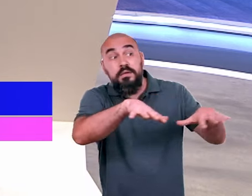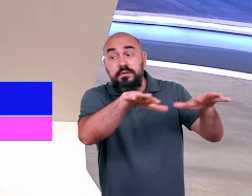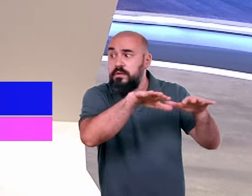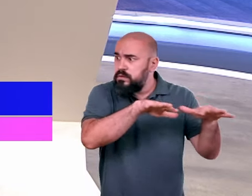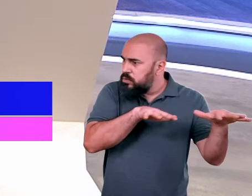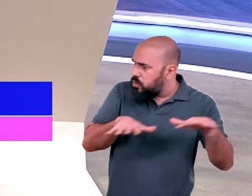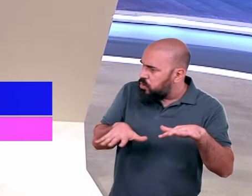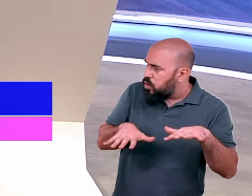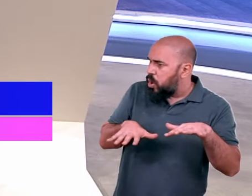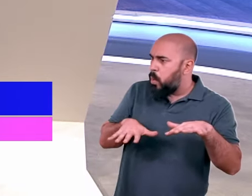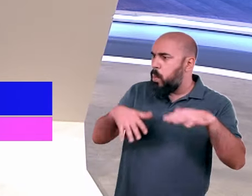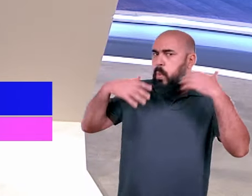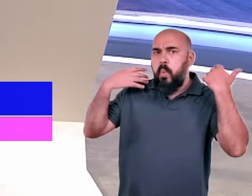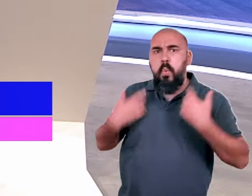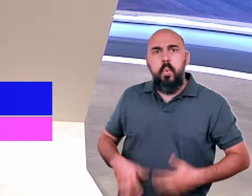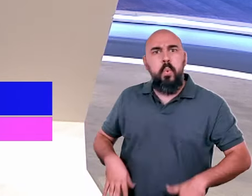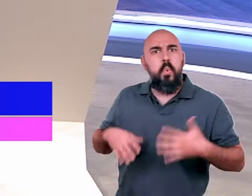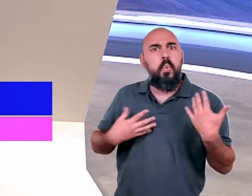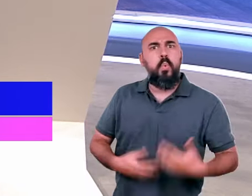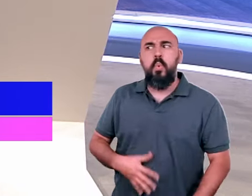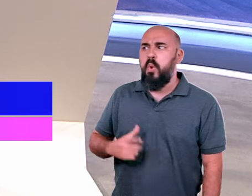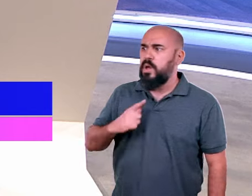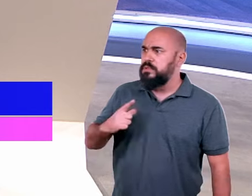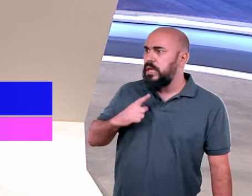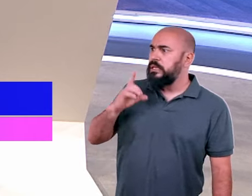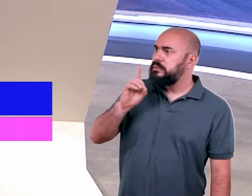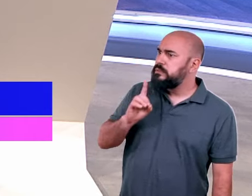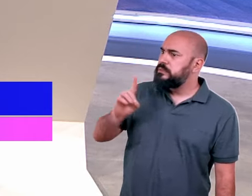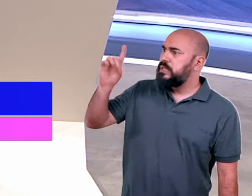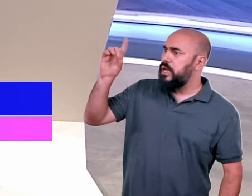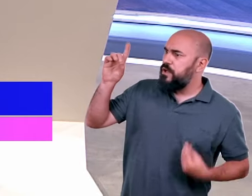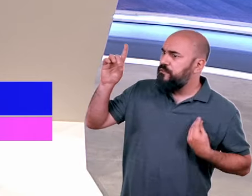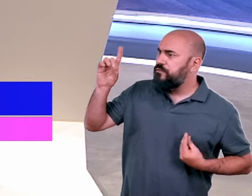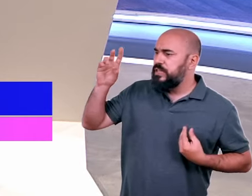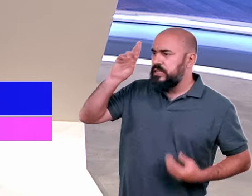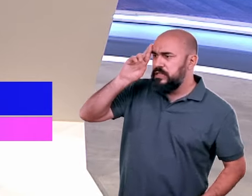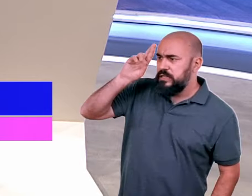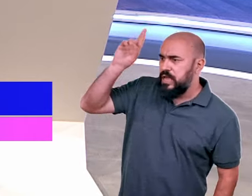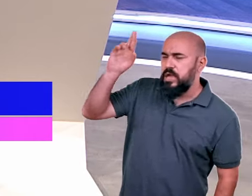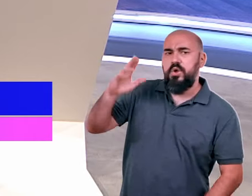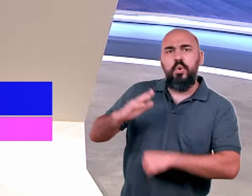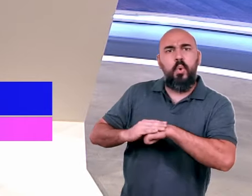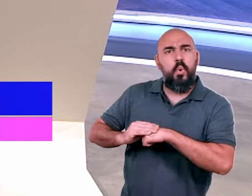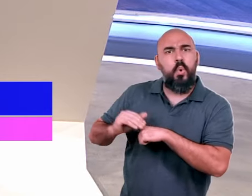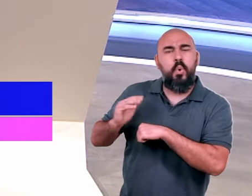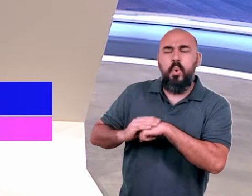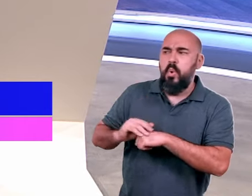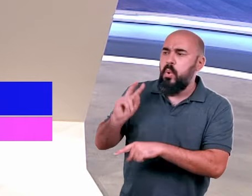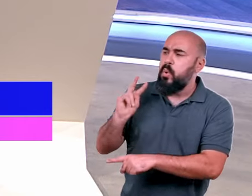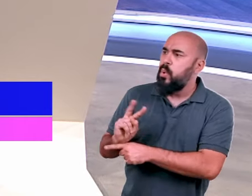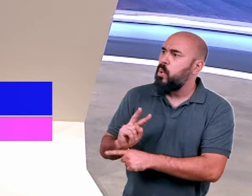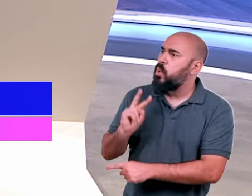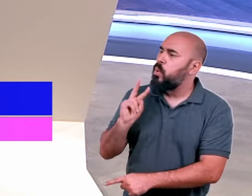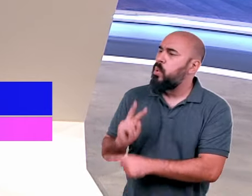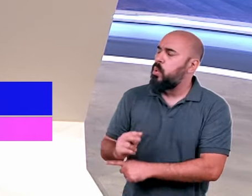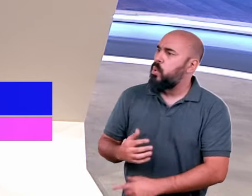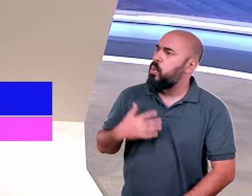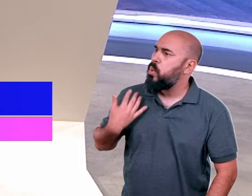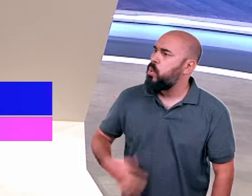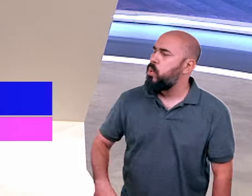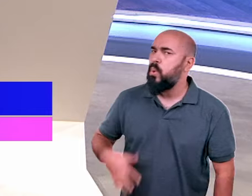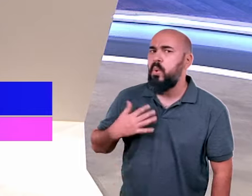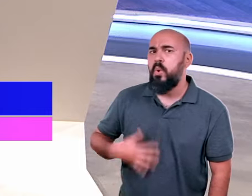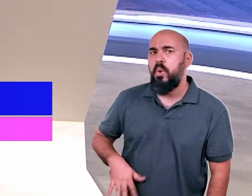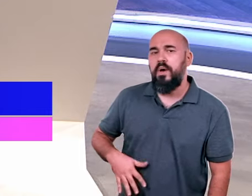Deus naquele lugar, as pessoas compreenderiam quem é o Senhor e como Ele cuida dos